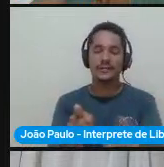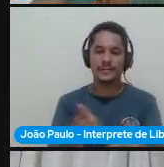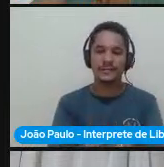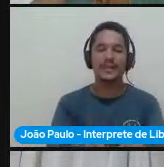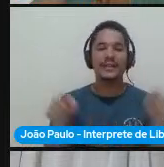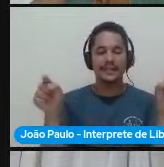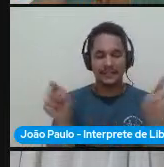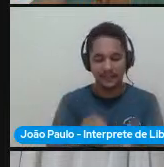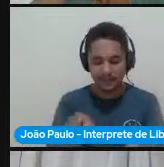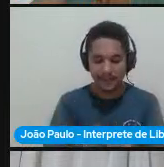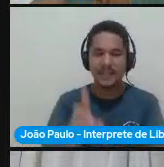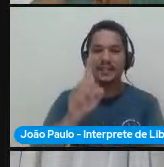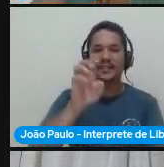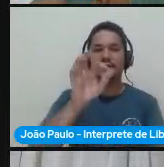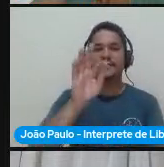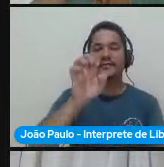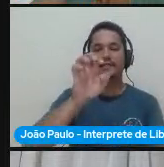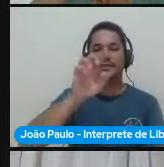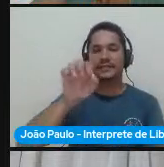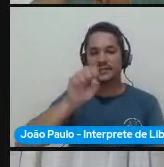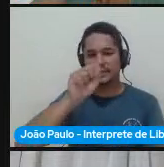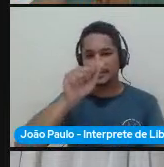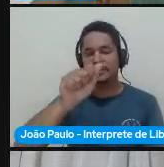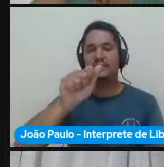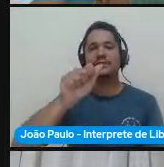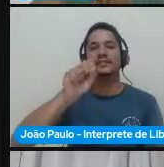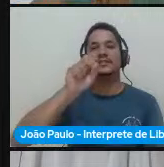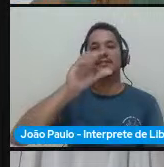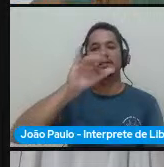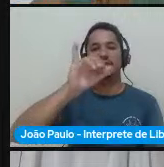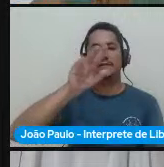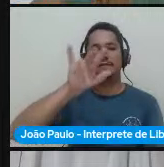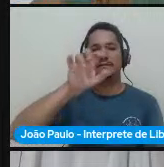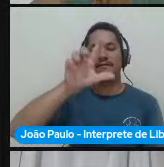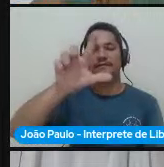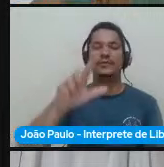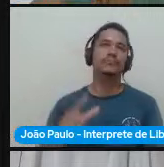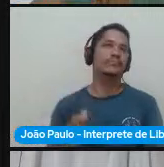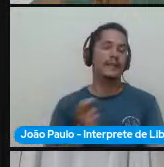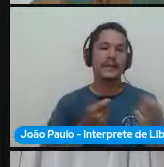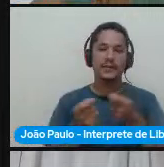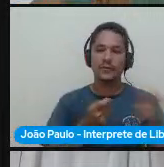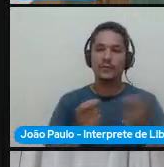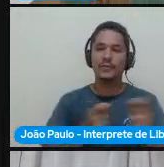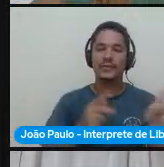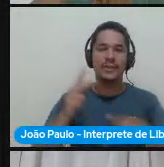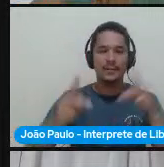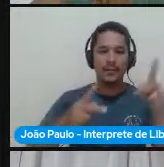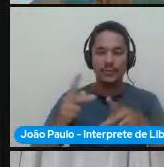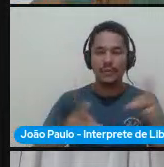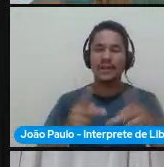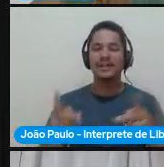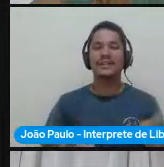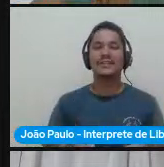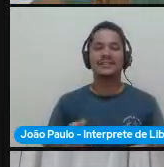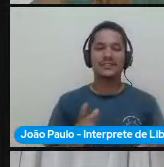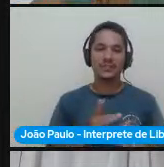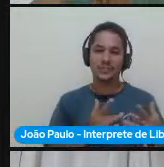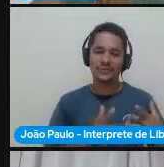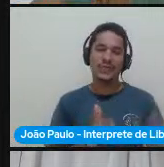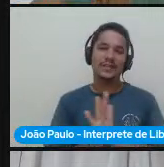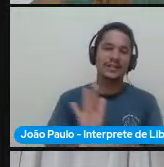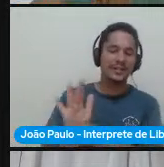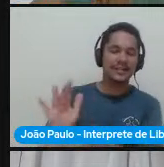Horizonte também, Doce Revolutions Alfajores, Economia Popular Solidária, da Secretaria de Subsecretaria de